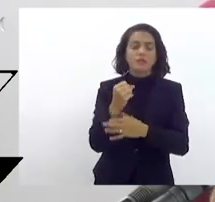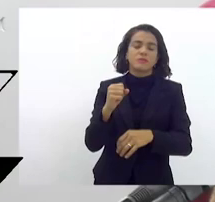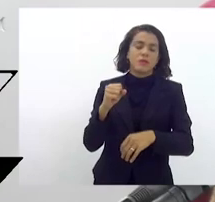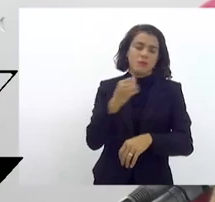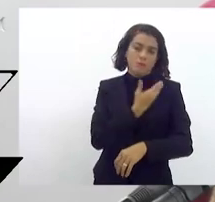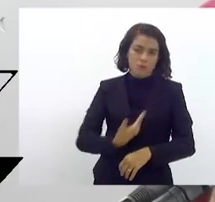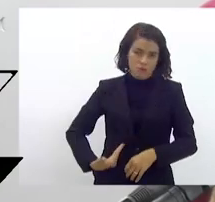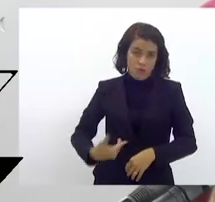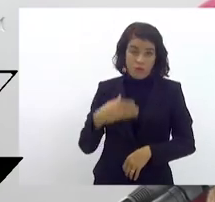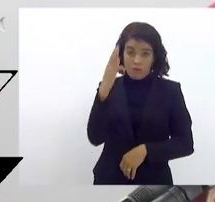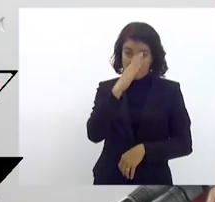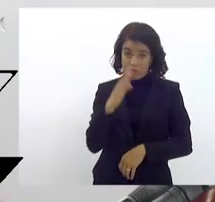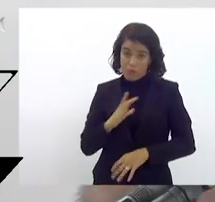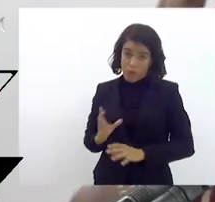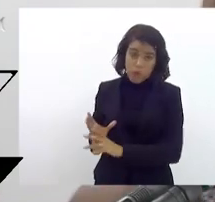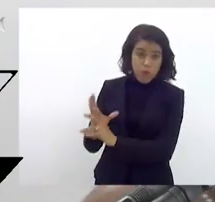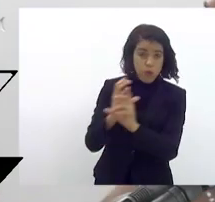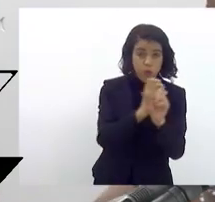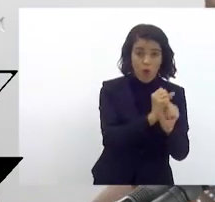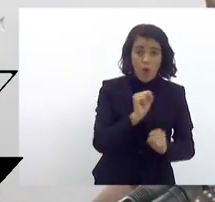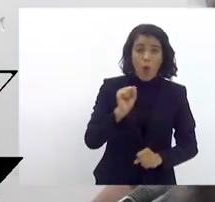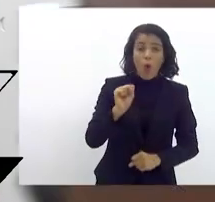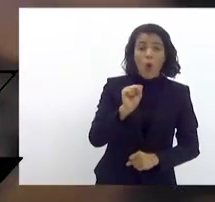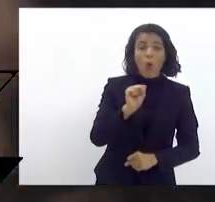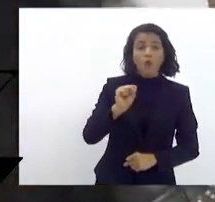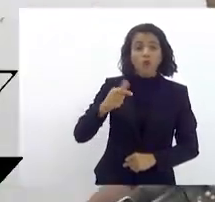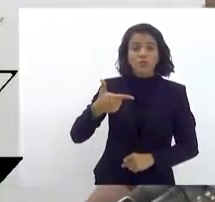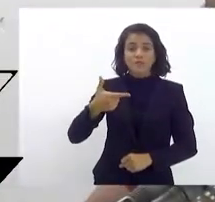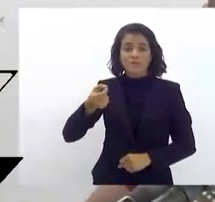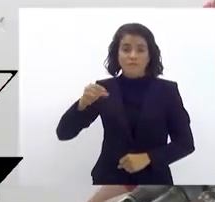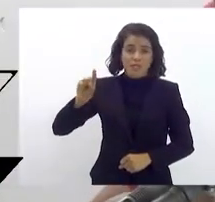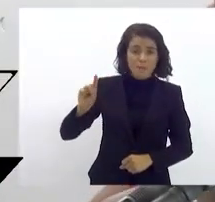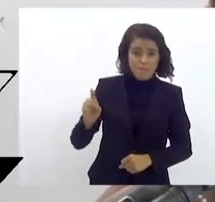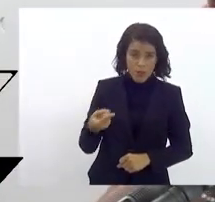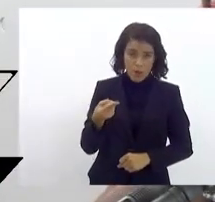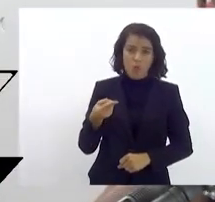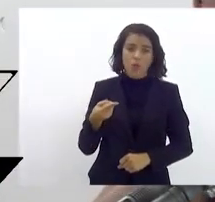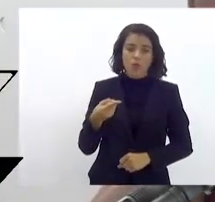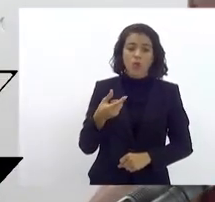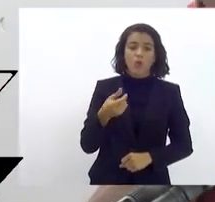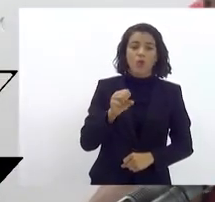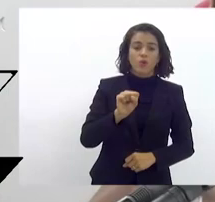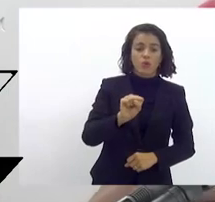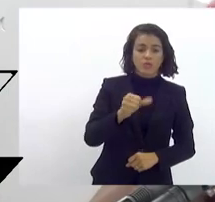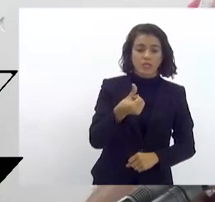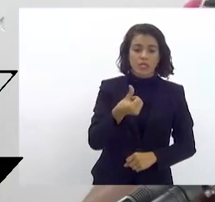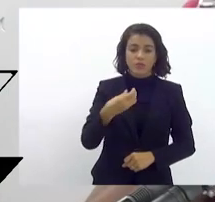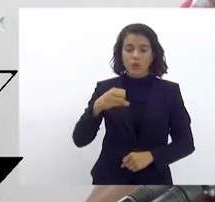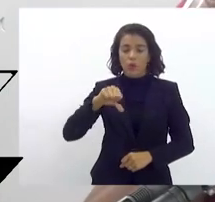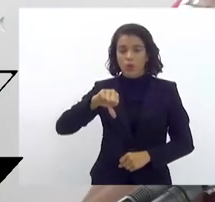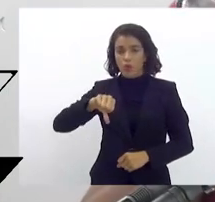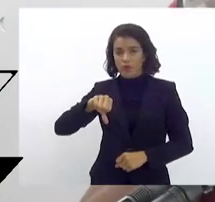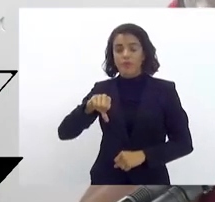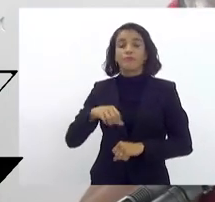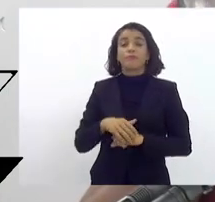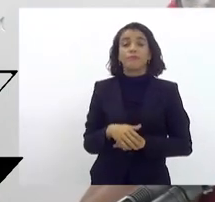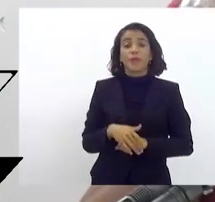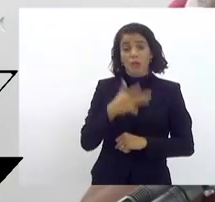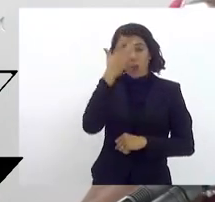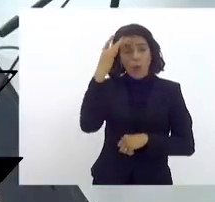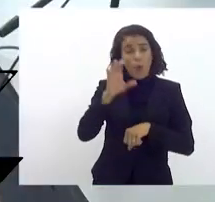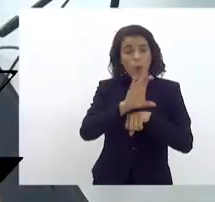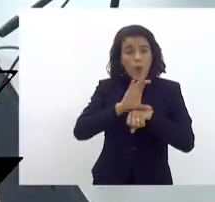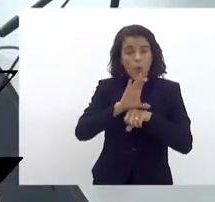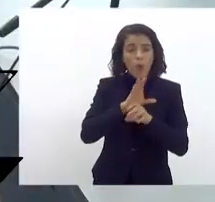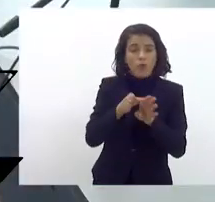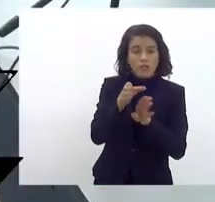possui 820 1689 pessoas privadas de liberdade de acordo com o Conselho